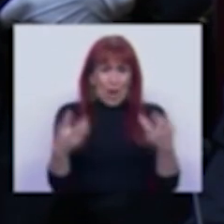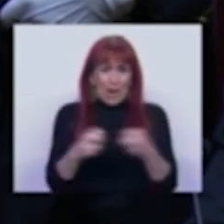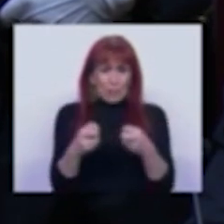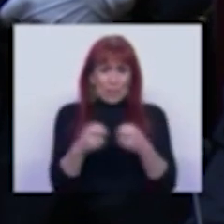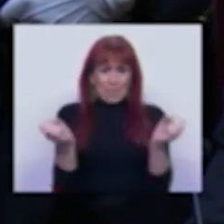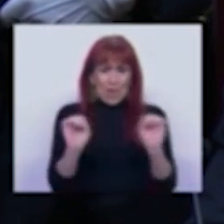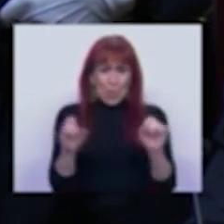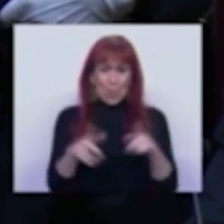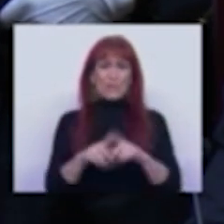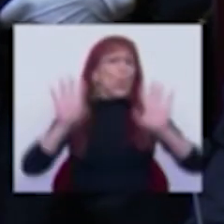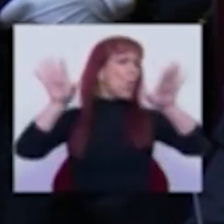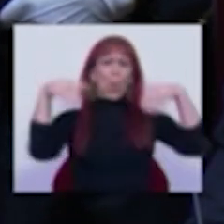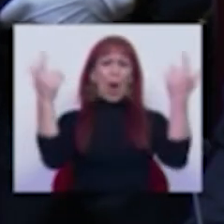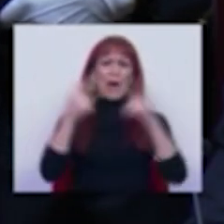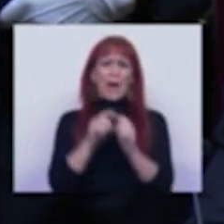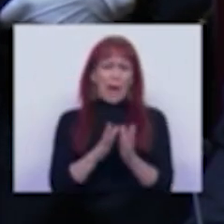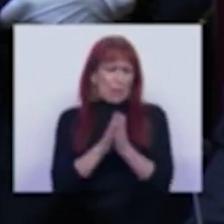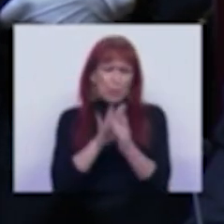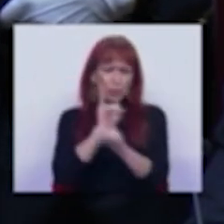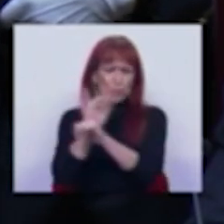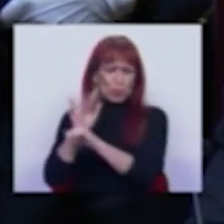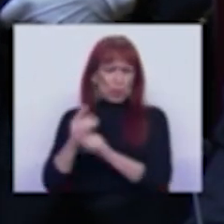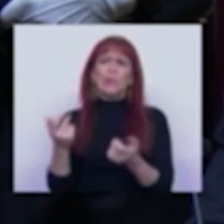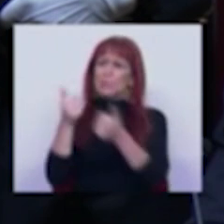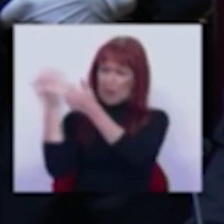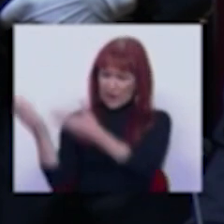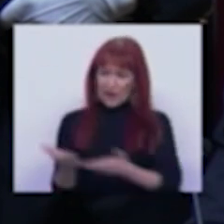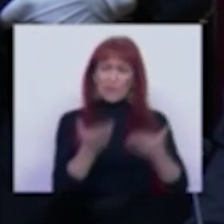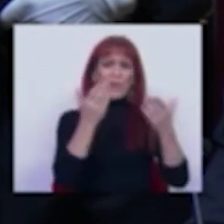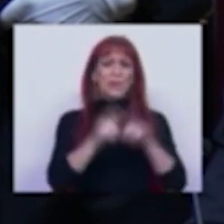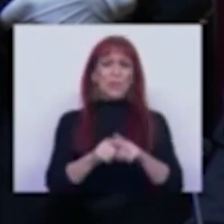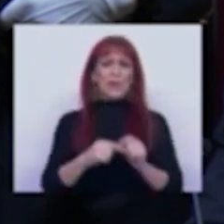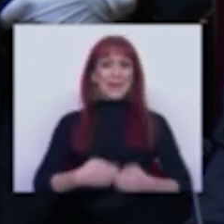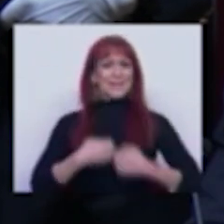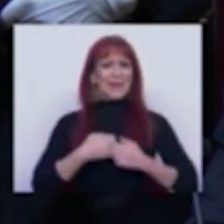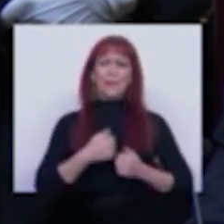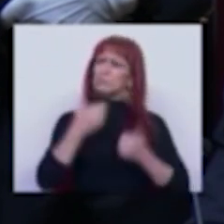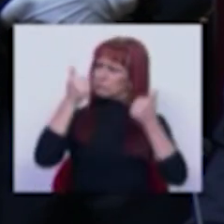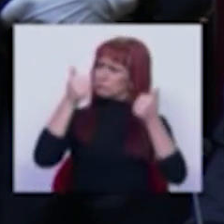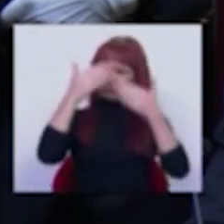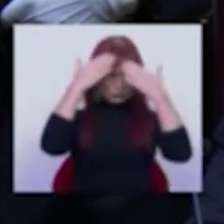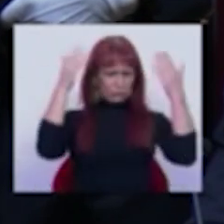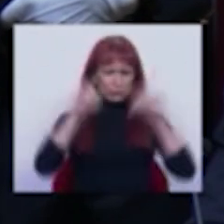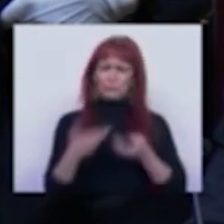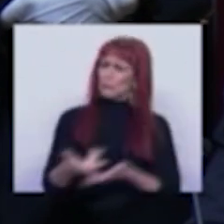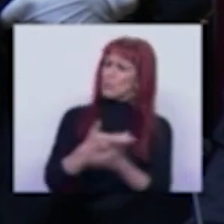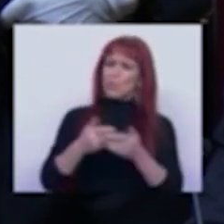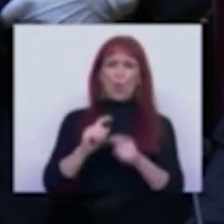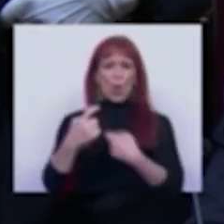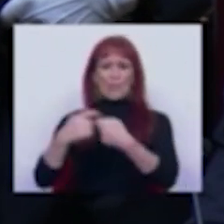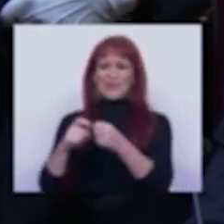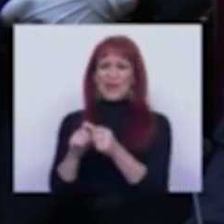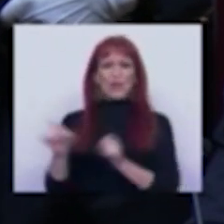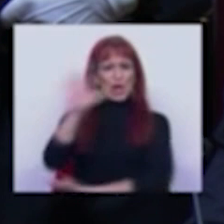problema, onde qualquer confissão religiosa é bem-vinda e que se sente tão à vontade a lidar com os seus